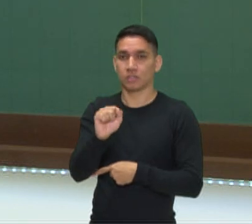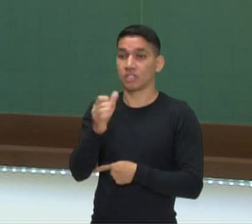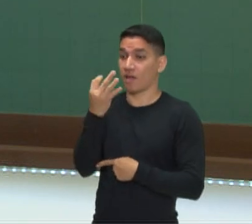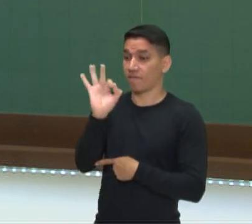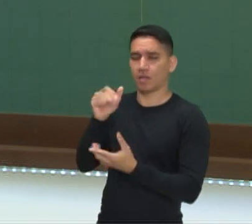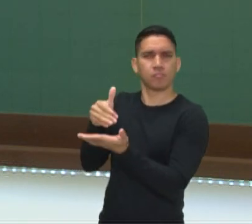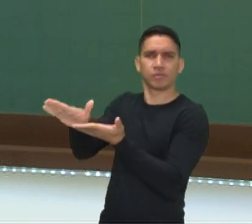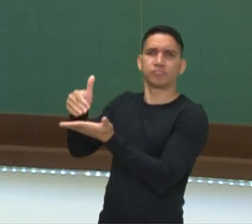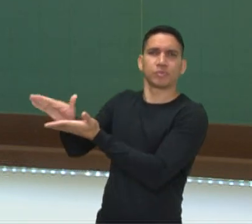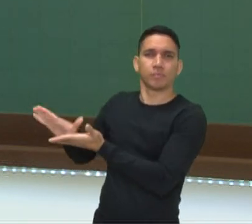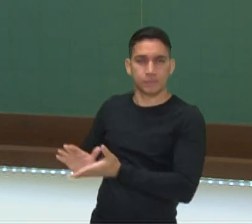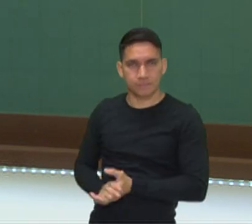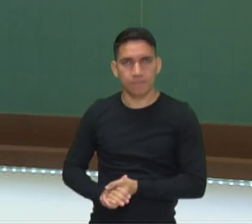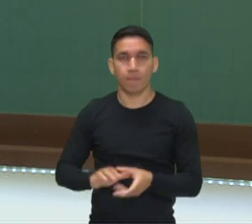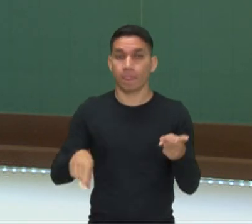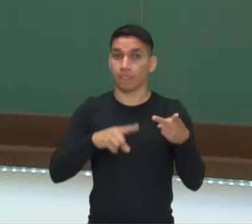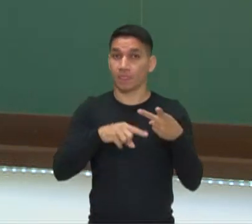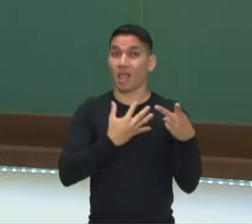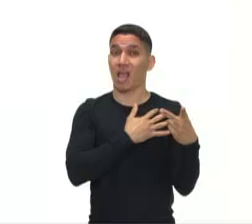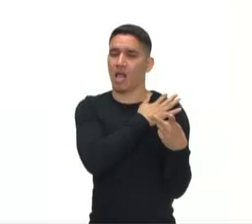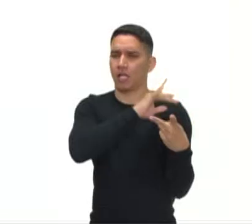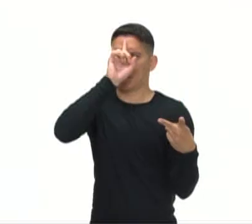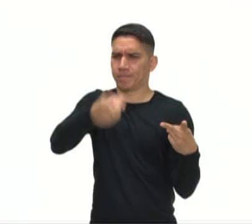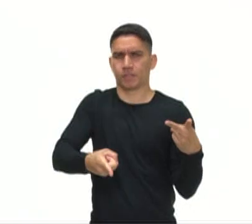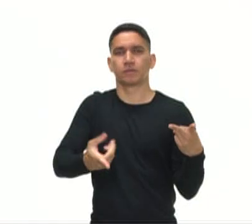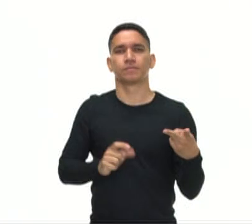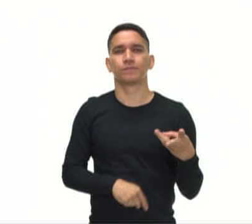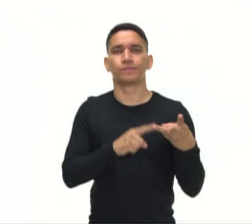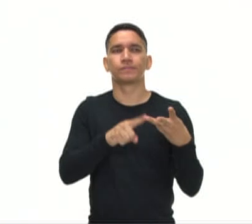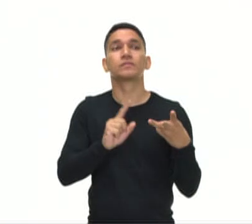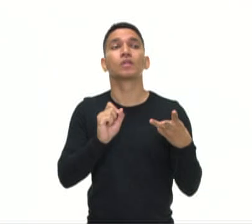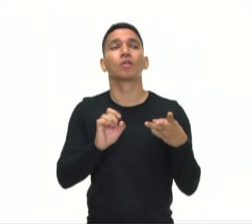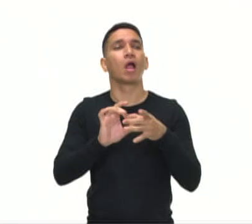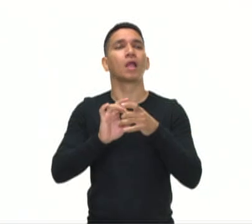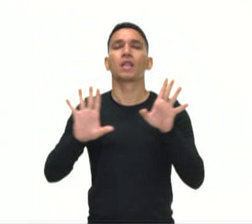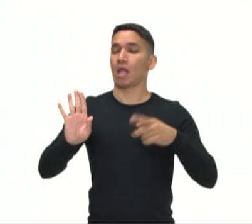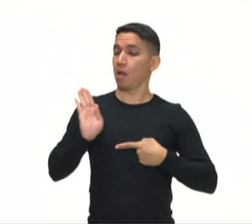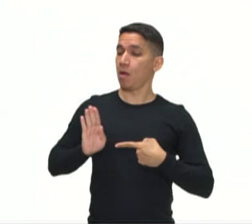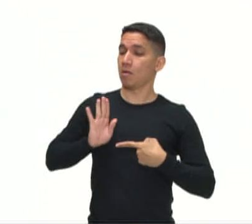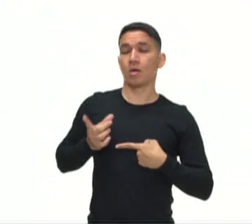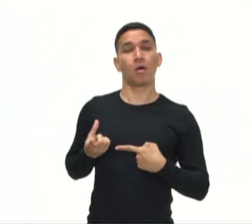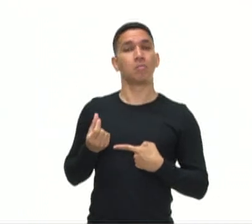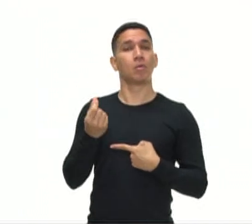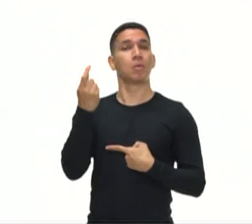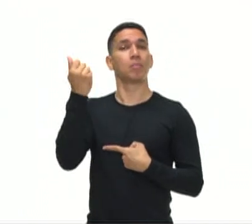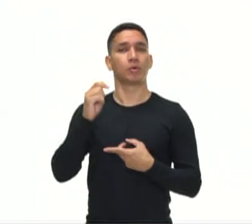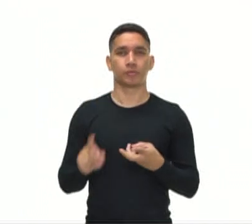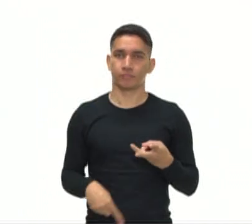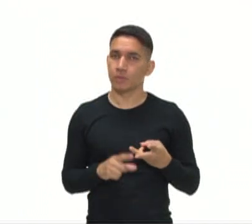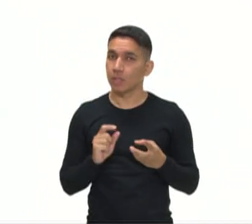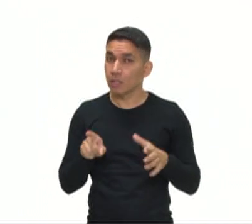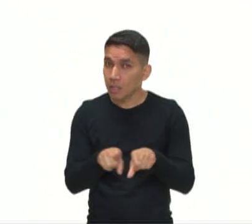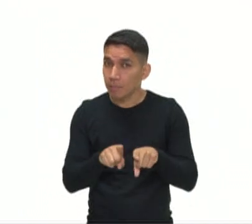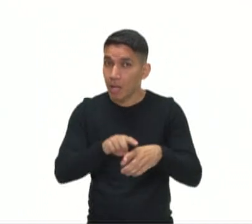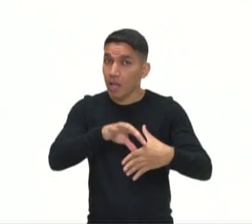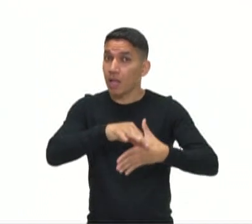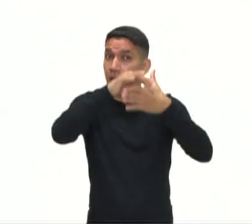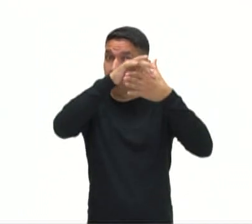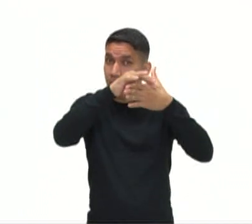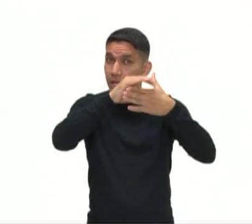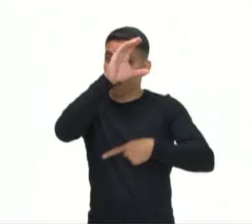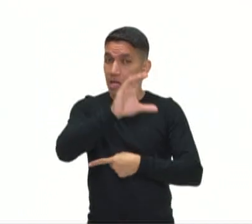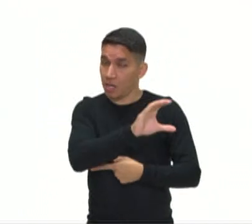o exército para impor sua autoridade, isentou a burguesia, o clero e a nobreza do pagamento